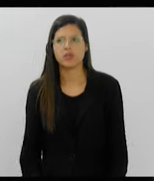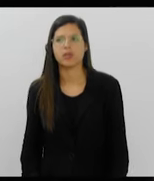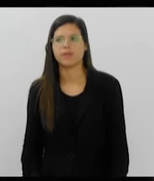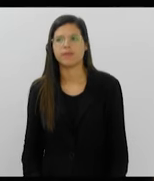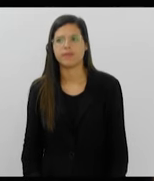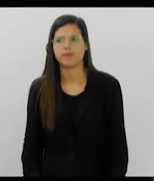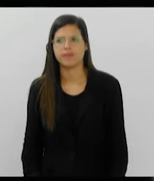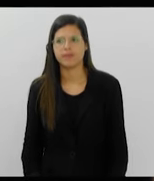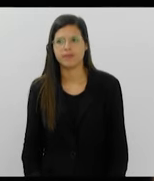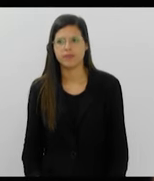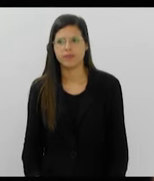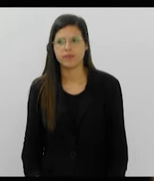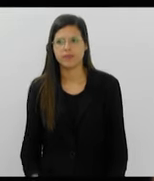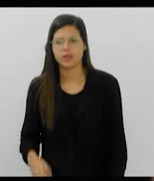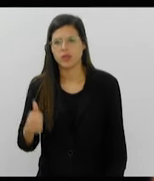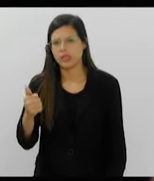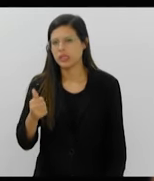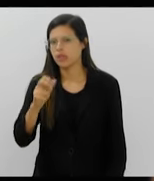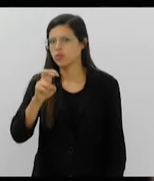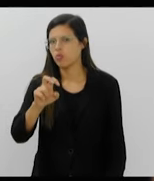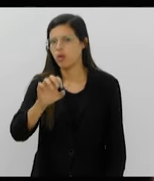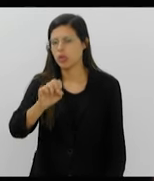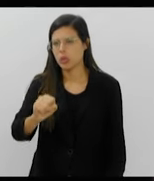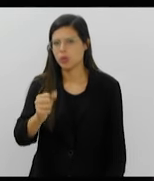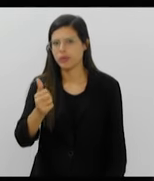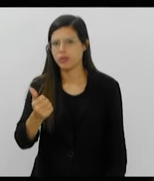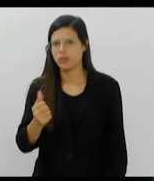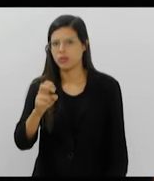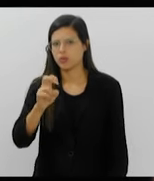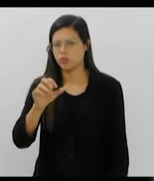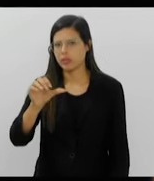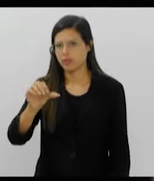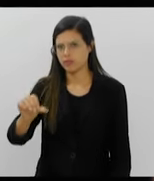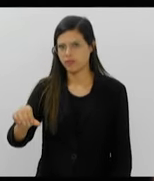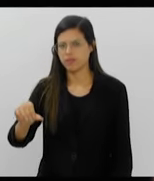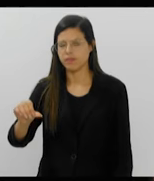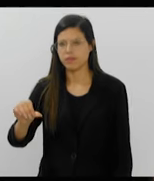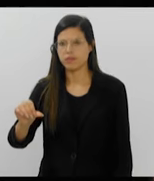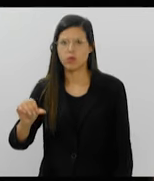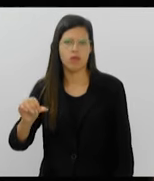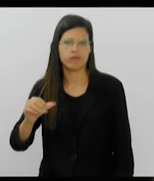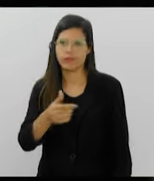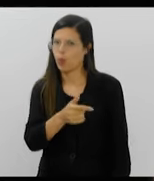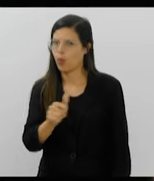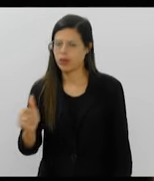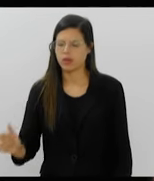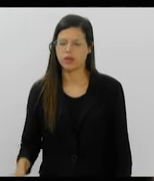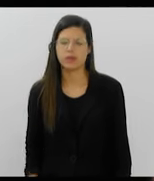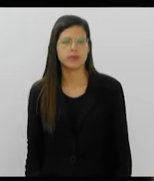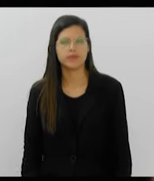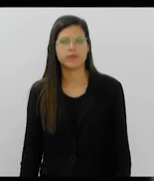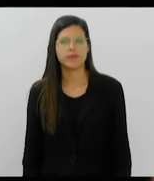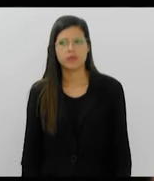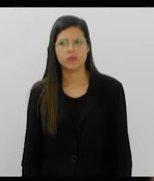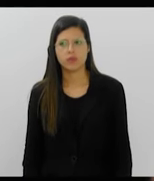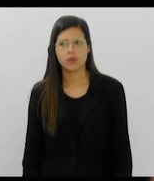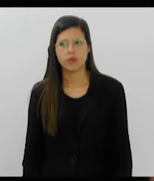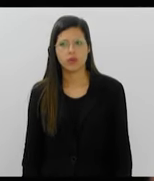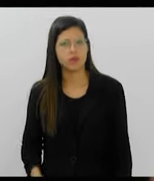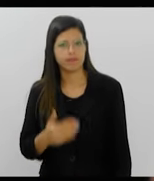RJ-116, a 158, a 159 e por aí vai. Quando a gente leva